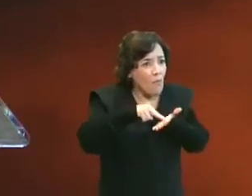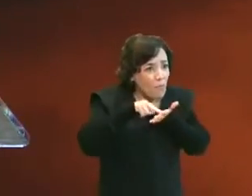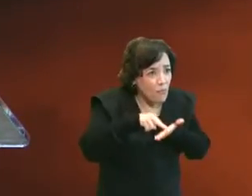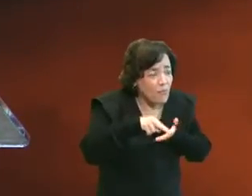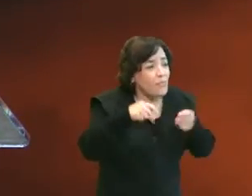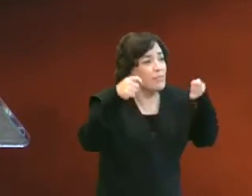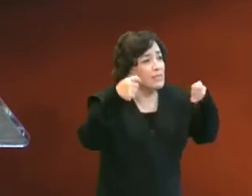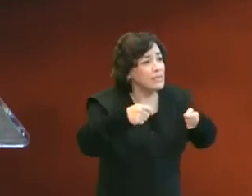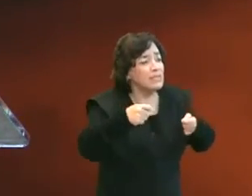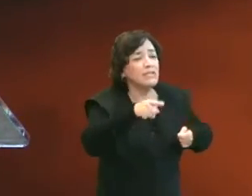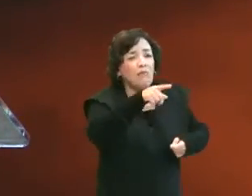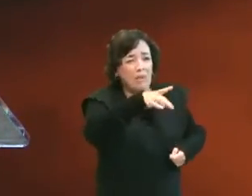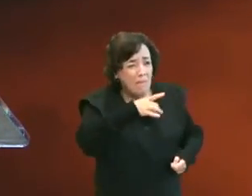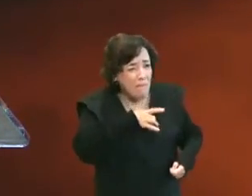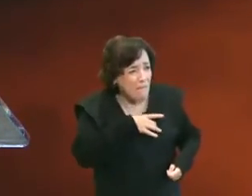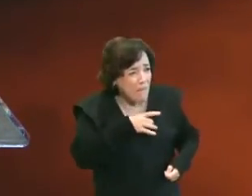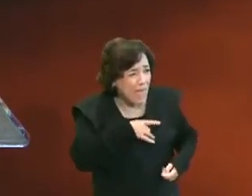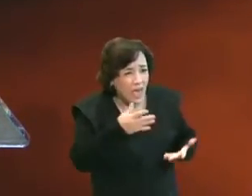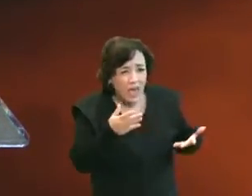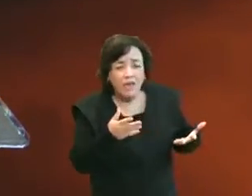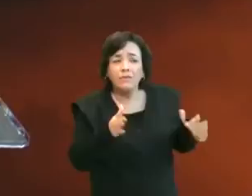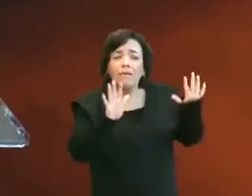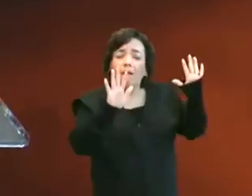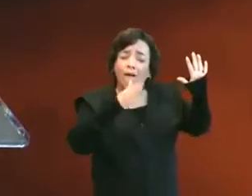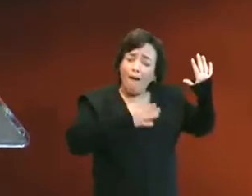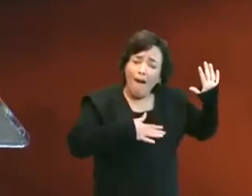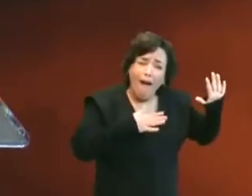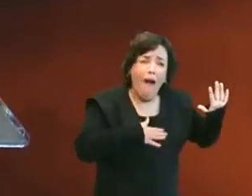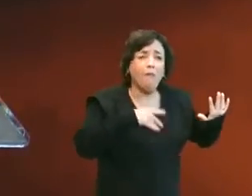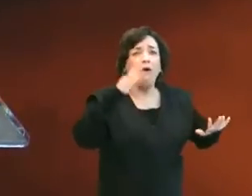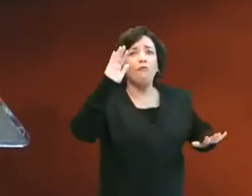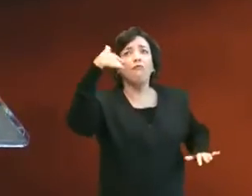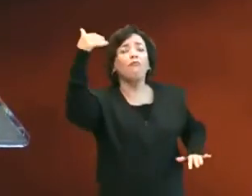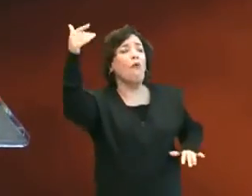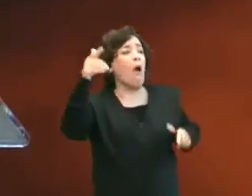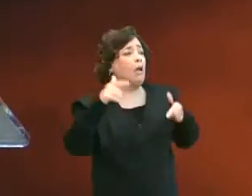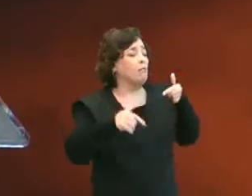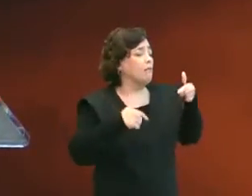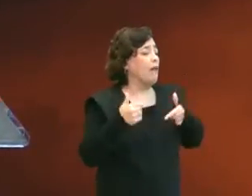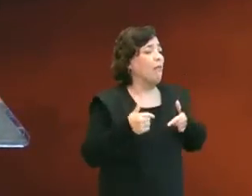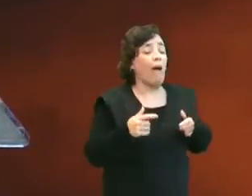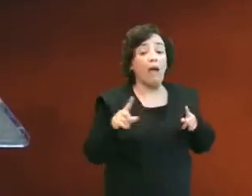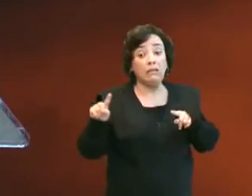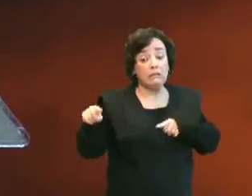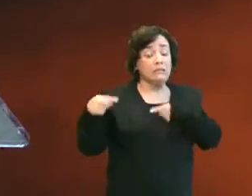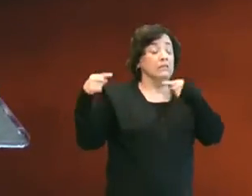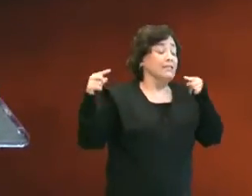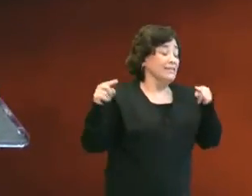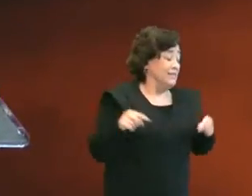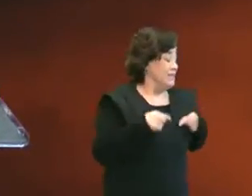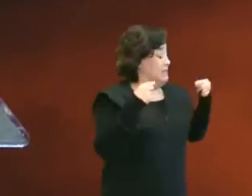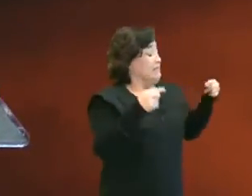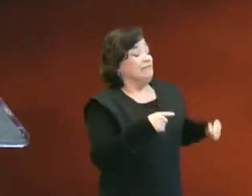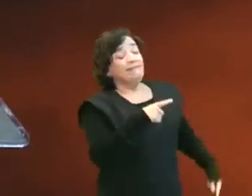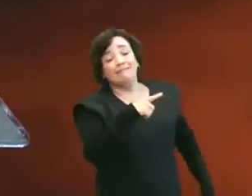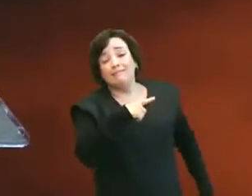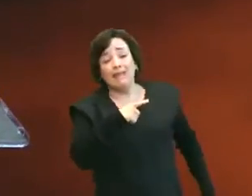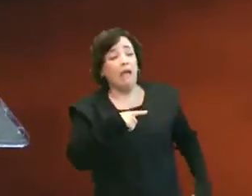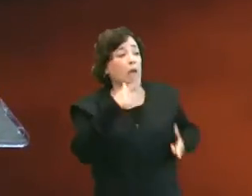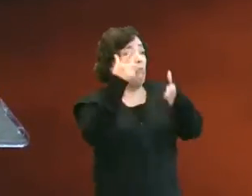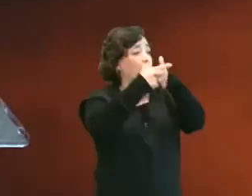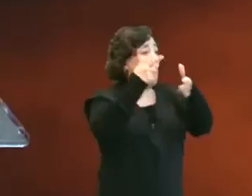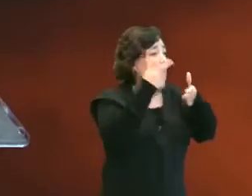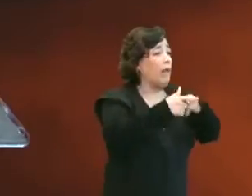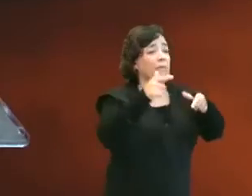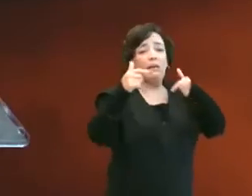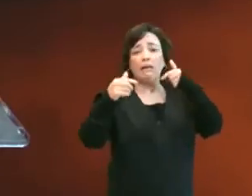pequenos diante dos desafios que se apontam lá fora. Hoje eu quero falar aos que se sentem